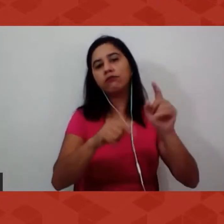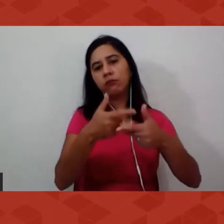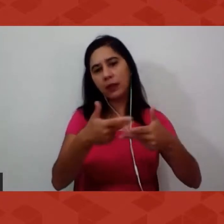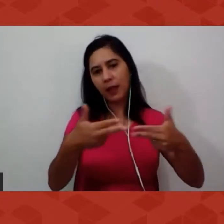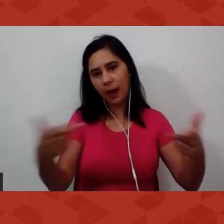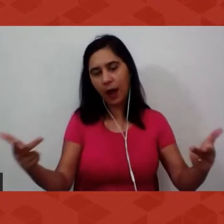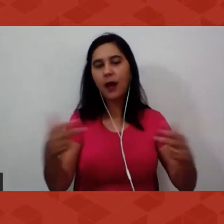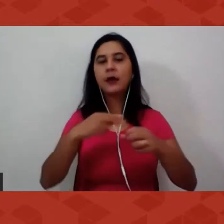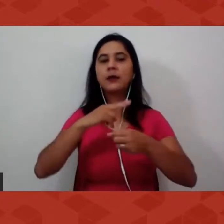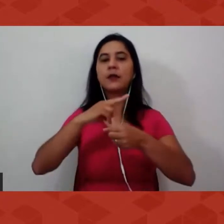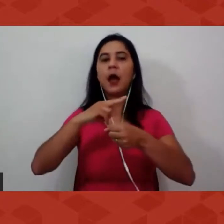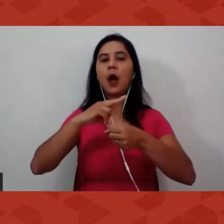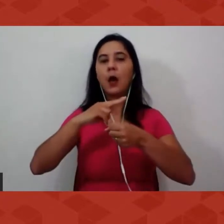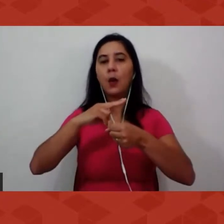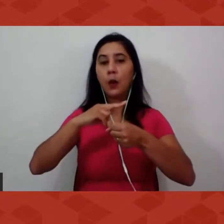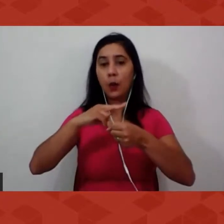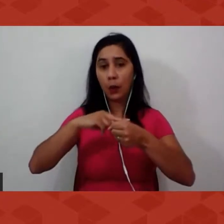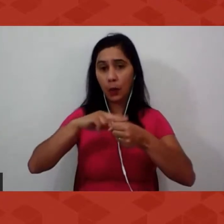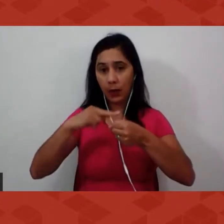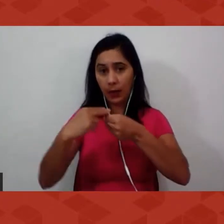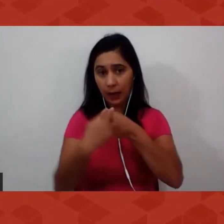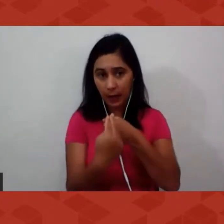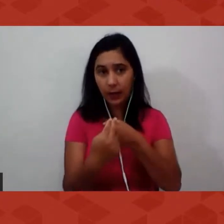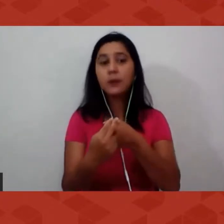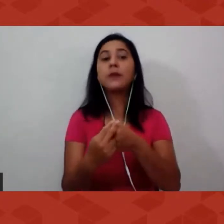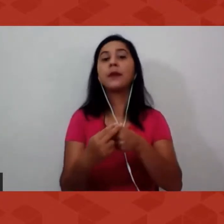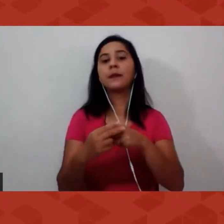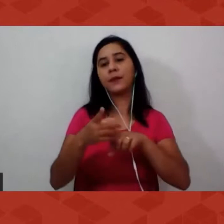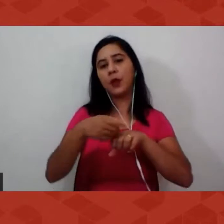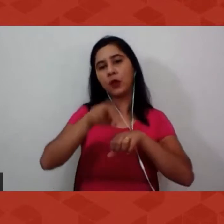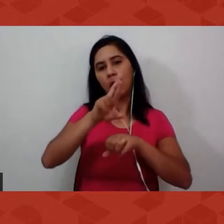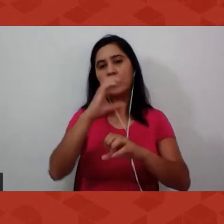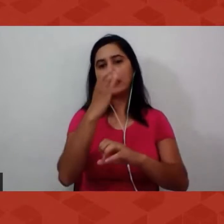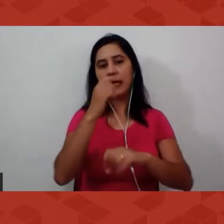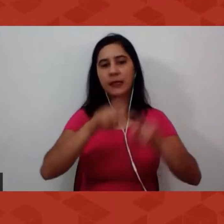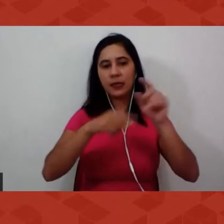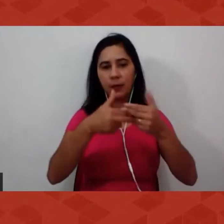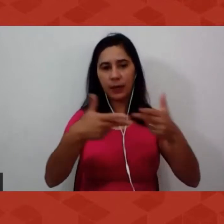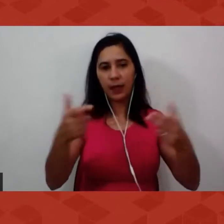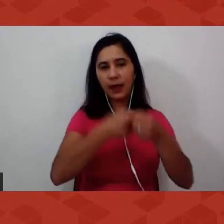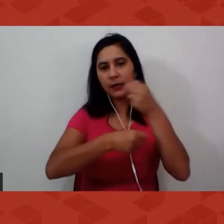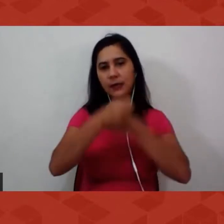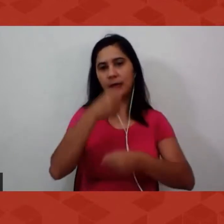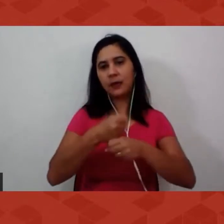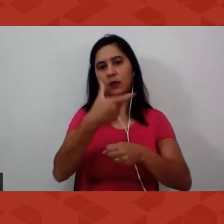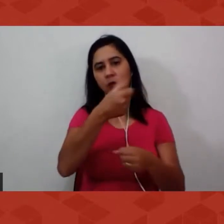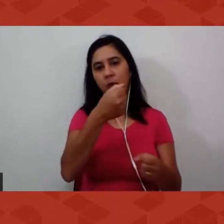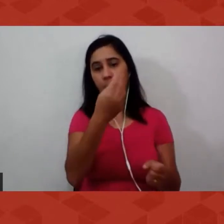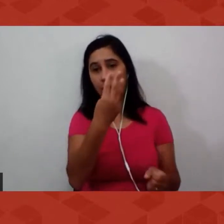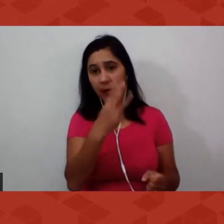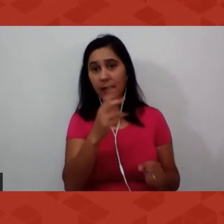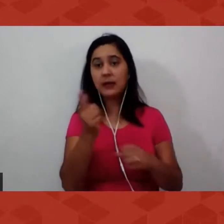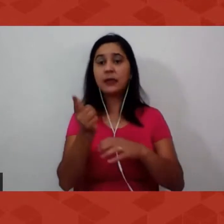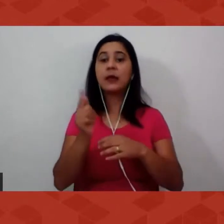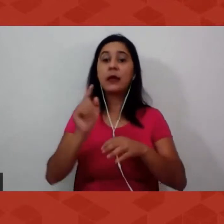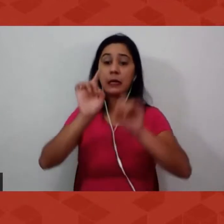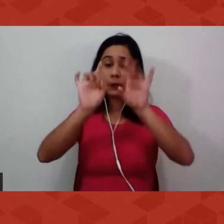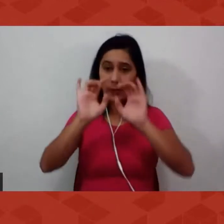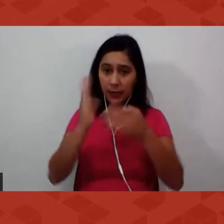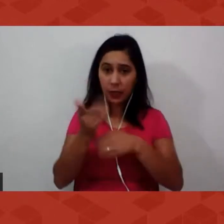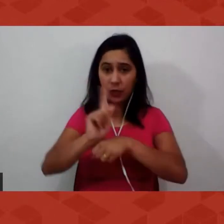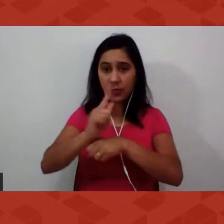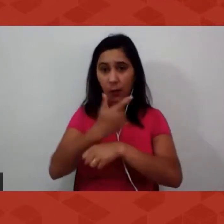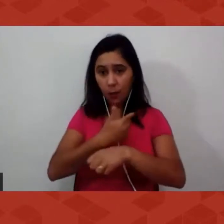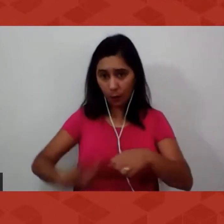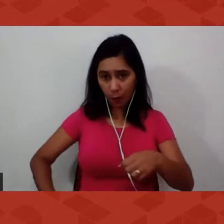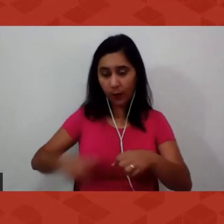em ciências e engenharia de materiais na área de metalurgia, 2013, e especialista em gestão pública pela UFSCar em 2019. O